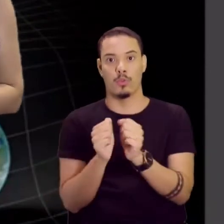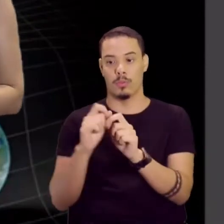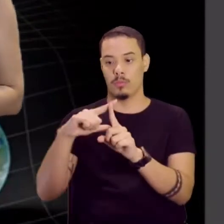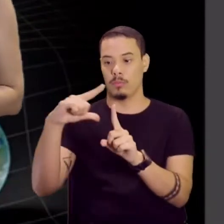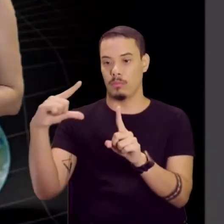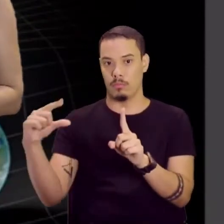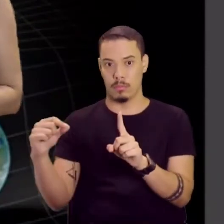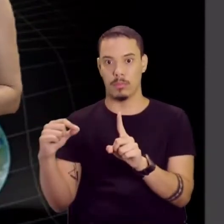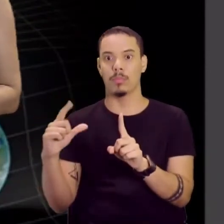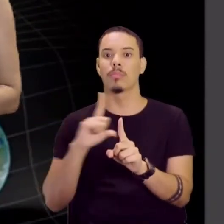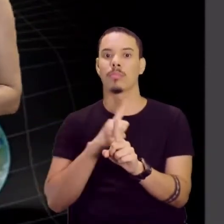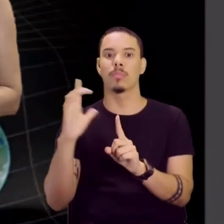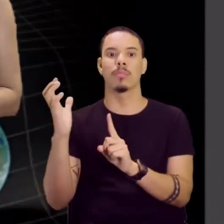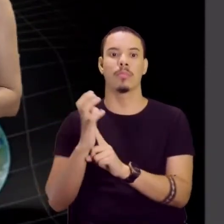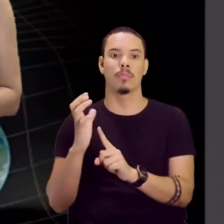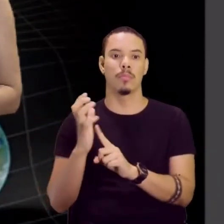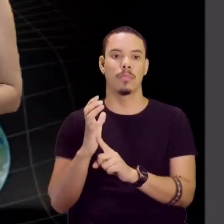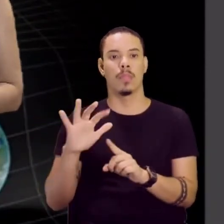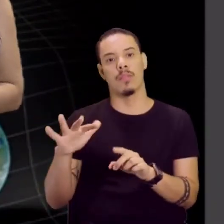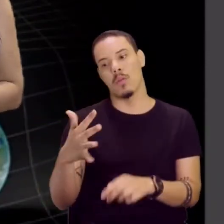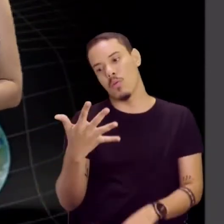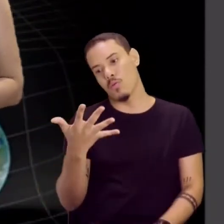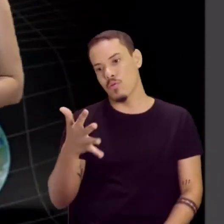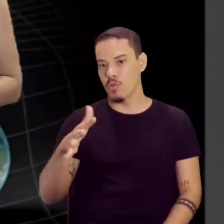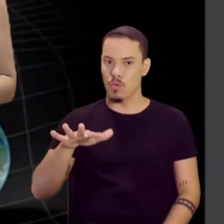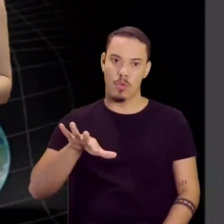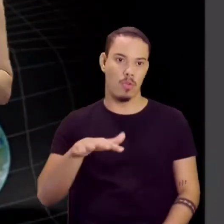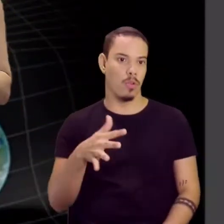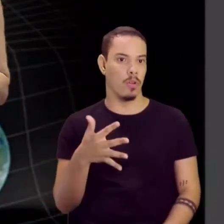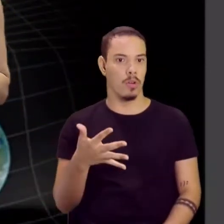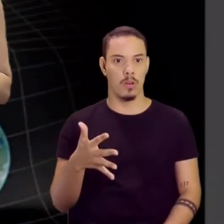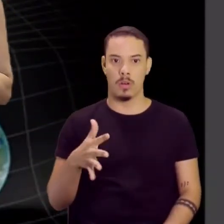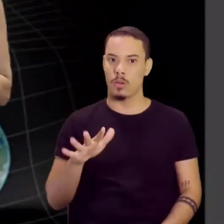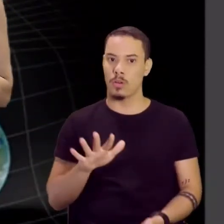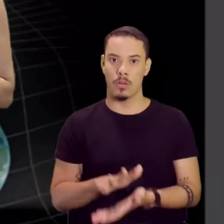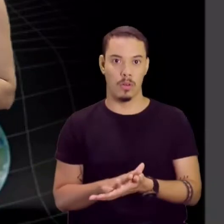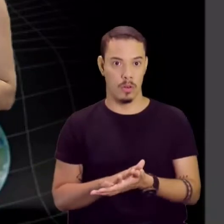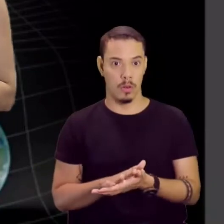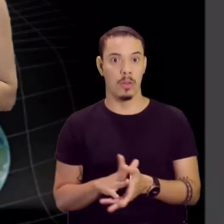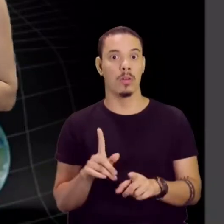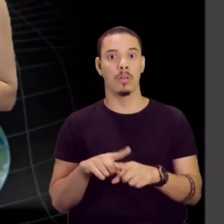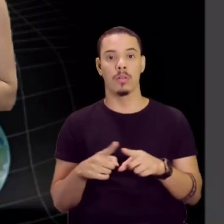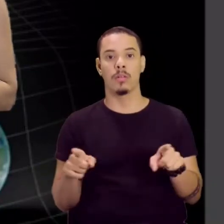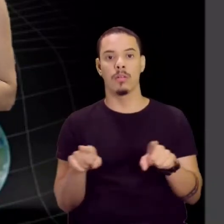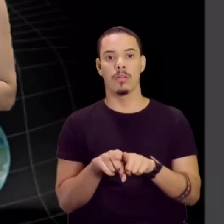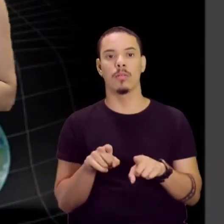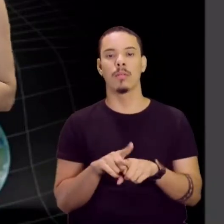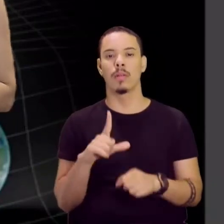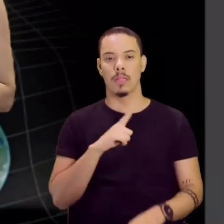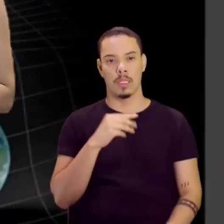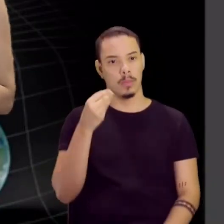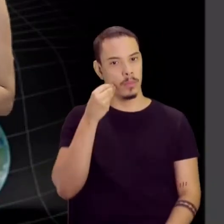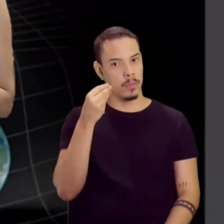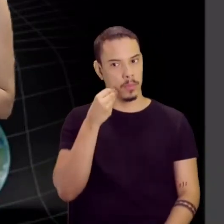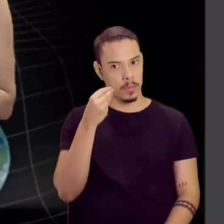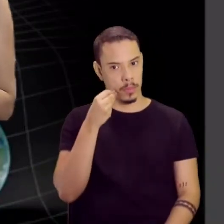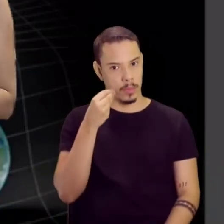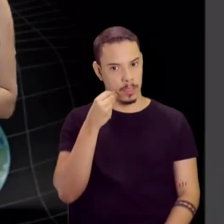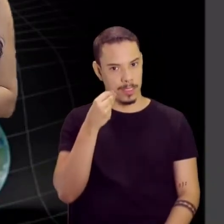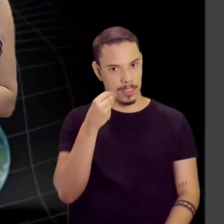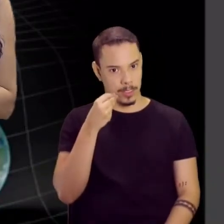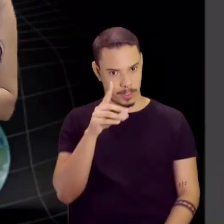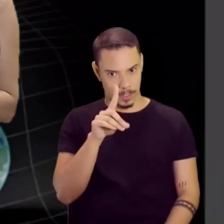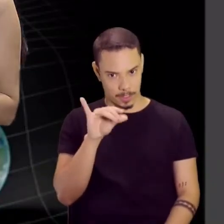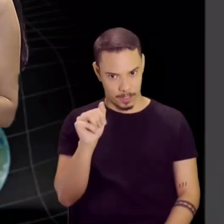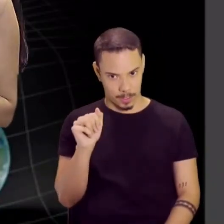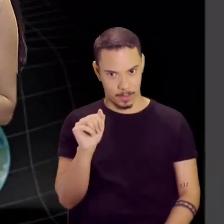sofre influência do ar aqui, então ela balança um pouco e acaba não chegando. Inclusive, nós temos para vocês um experimento do dia, não é isso? Isso. De